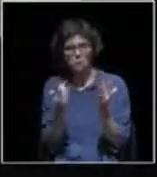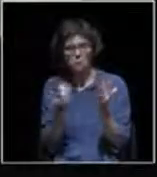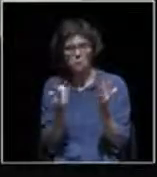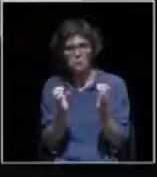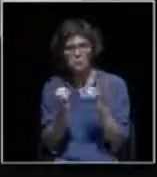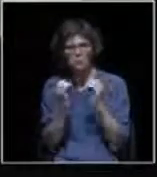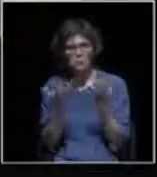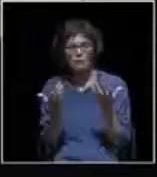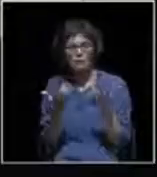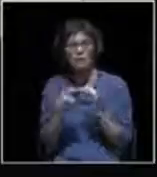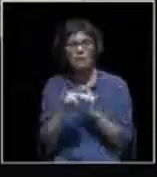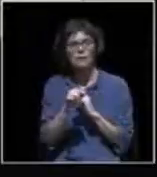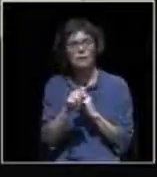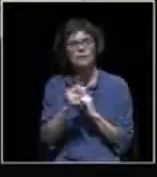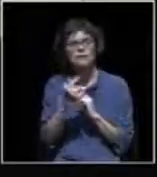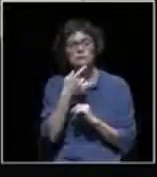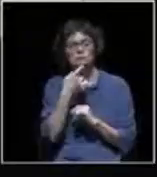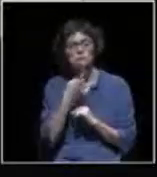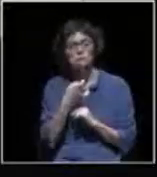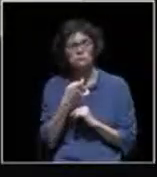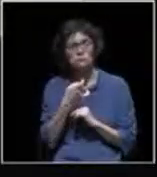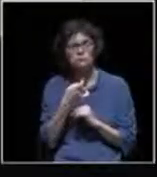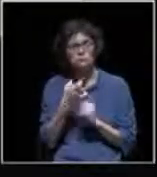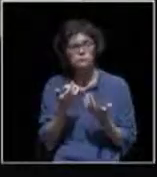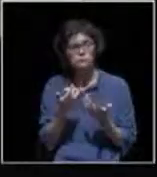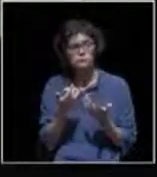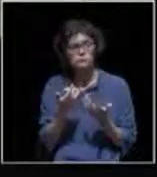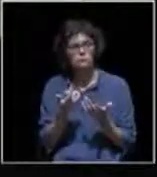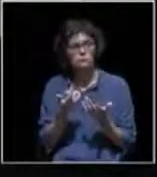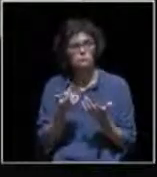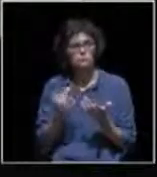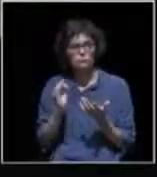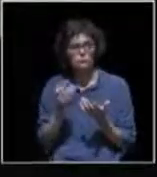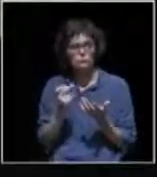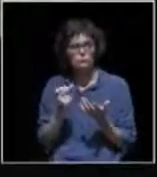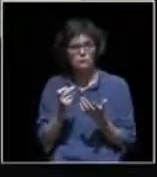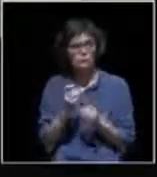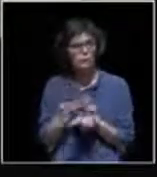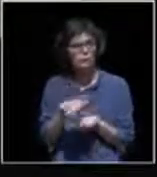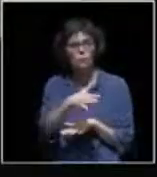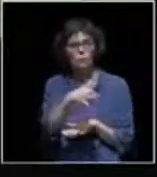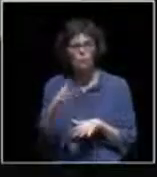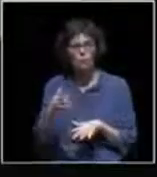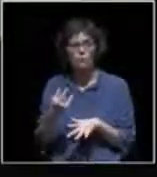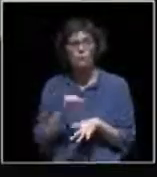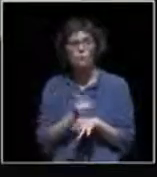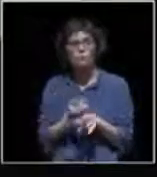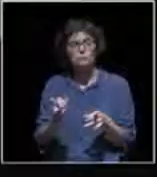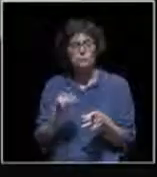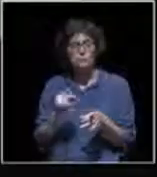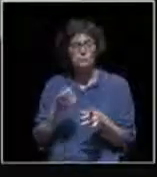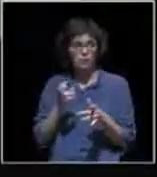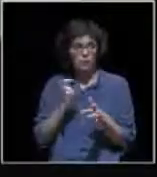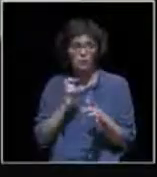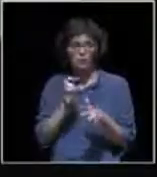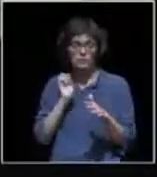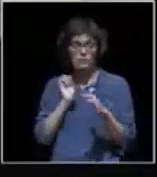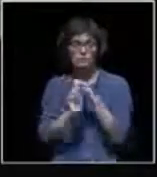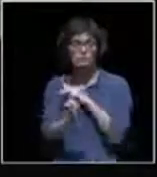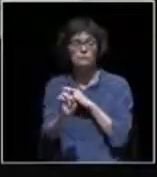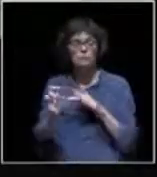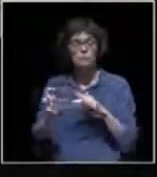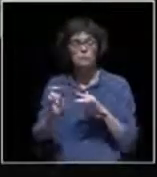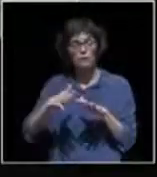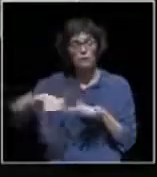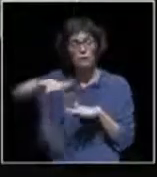que ela seja. Nas sucessivas informações escritas, anda-se há um ano a falar na definição de uma rede de metro ligeiro de superfície, previsivelmente em